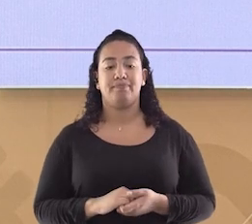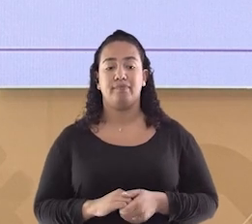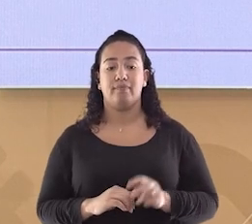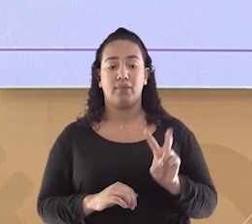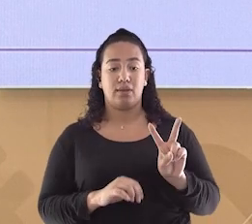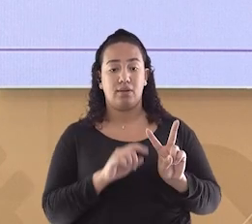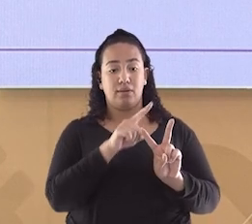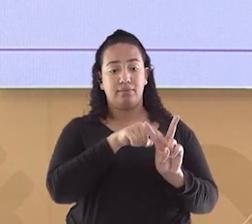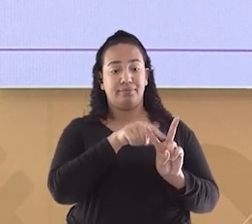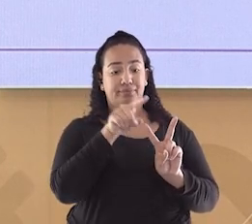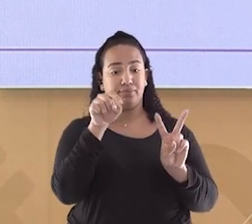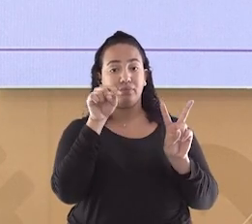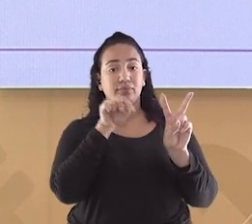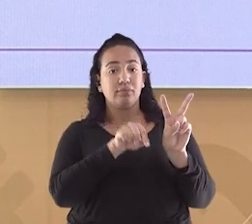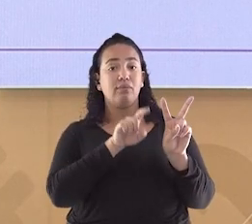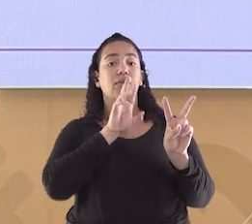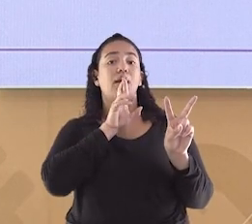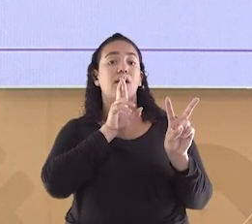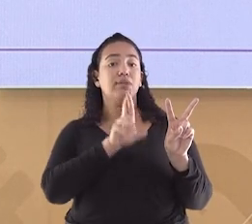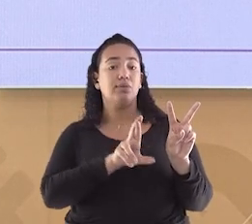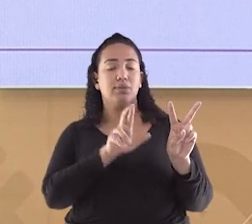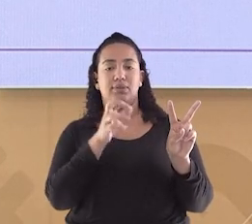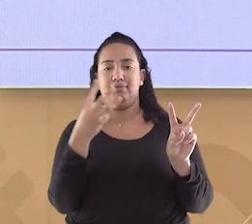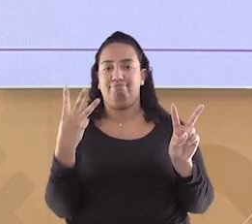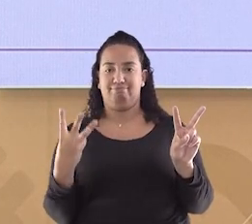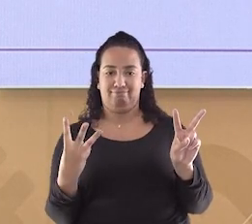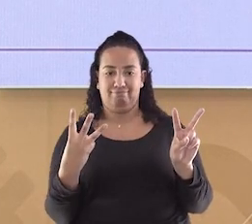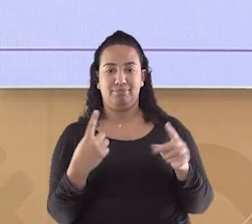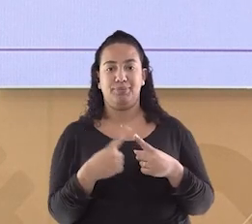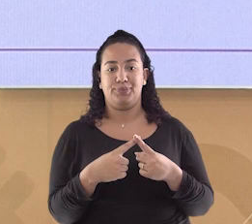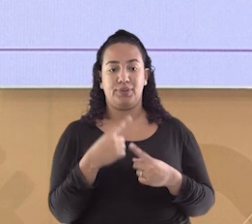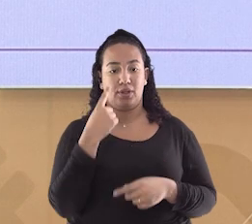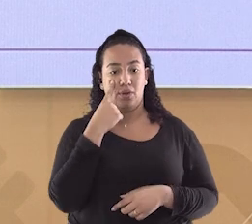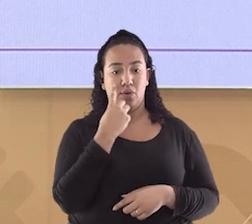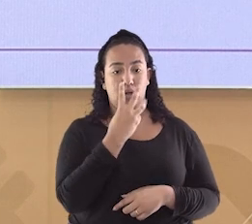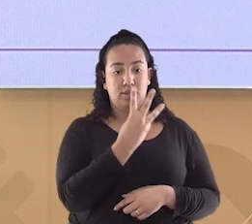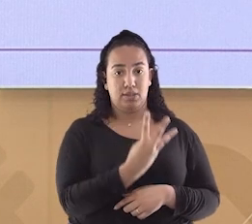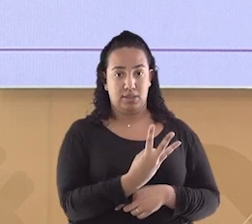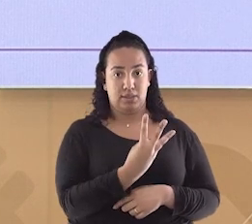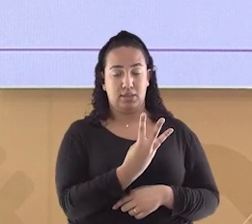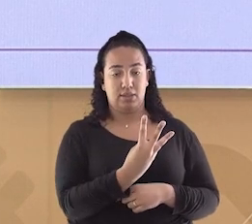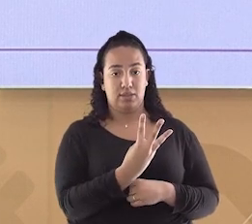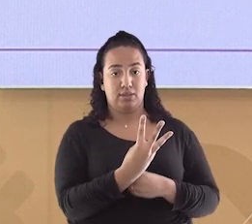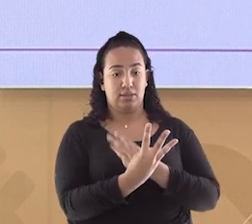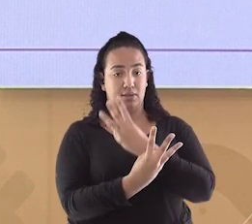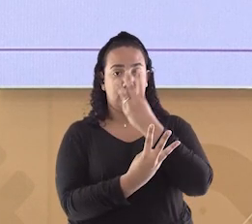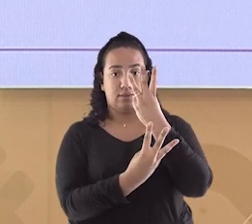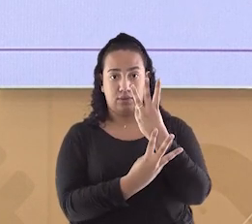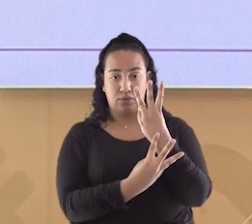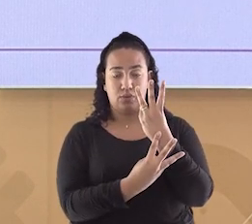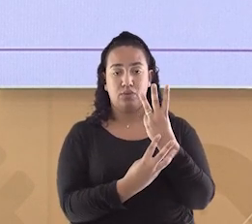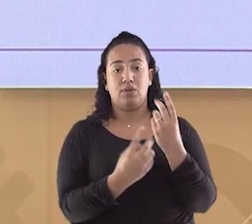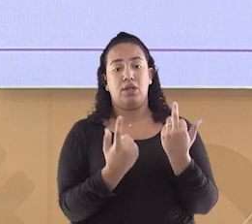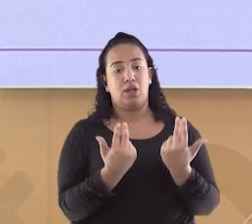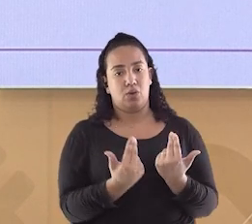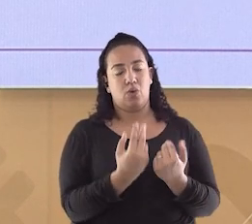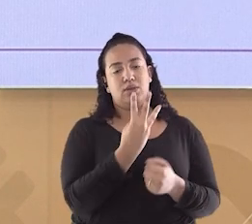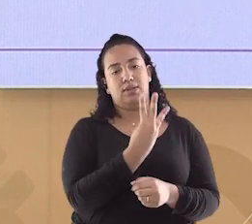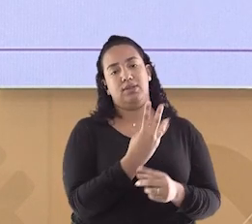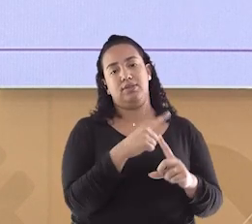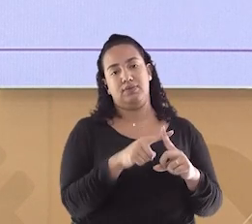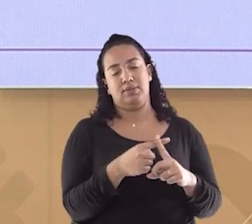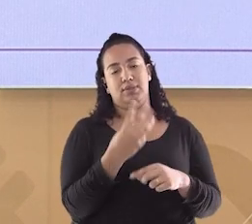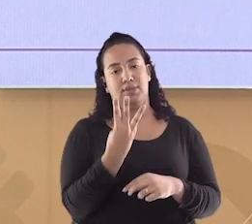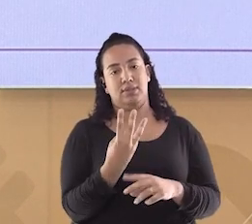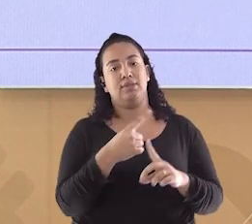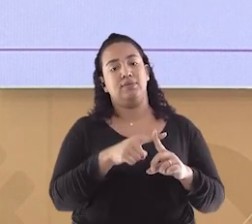raiz, que é o resultado, é 3, pois 3 elevado ao cubo, que é a mesma coisa que 3 vezes